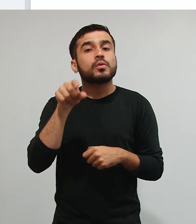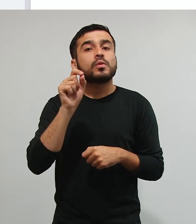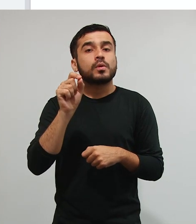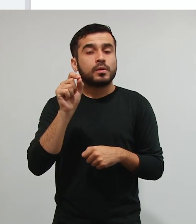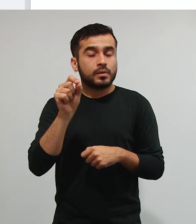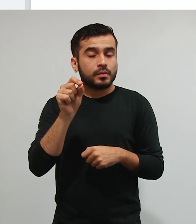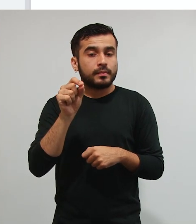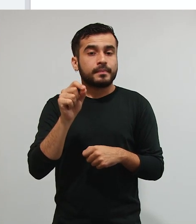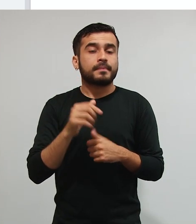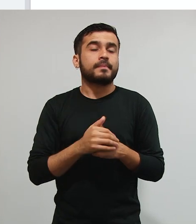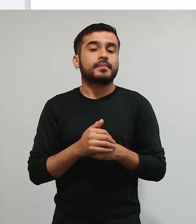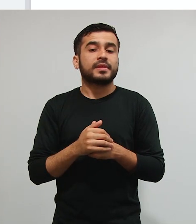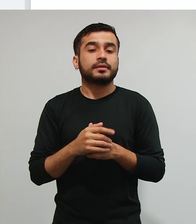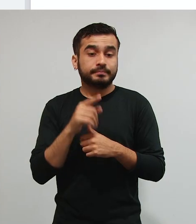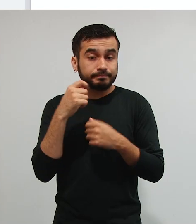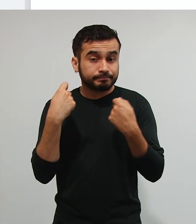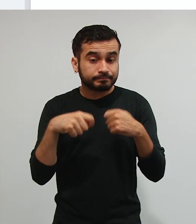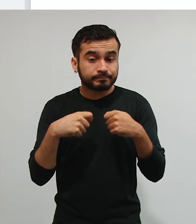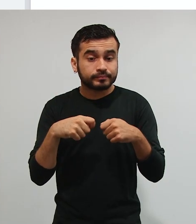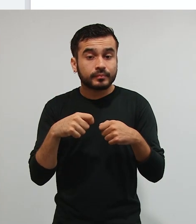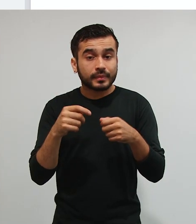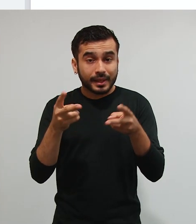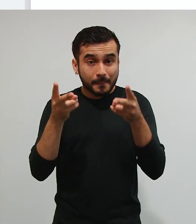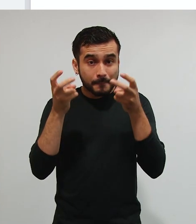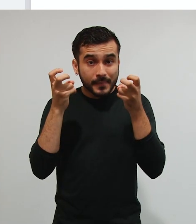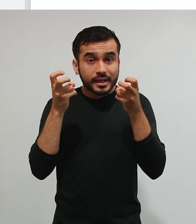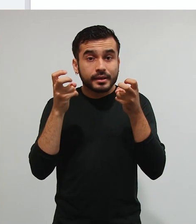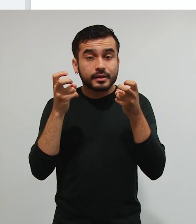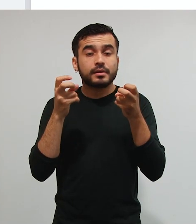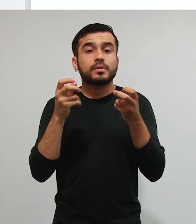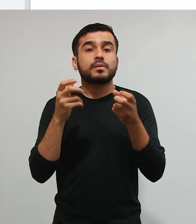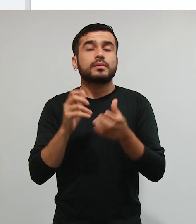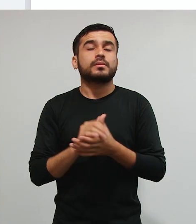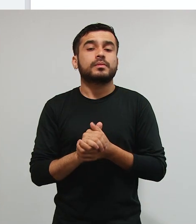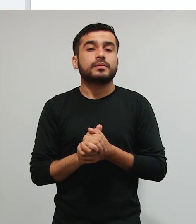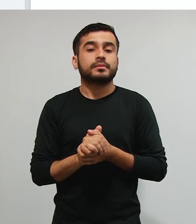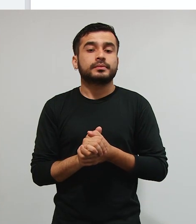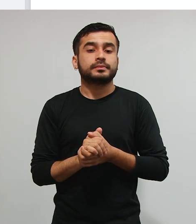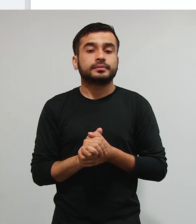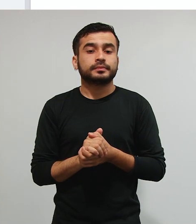vista da metodologia, você deve observar que